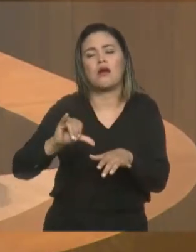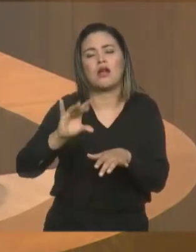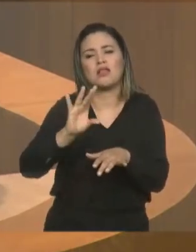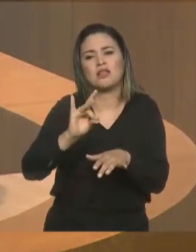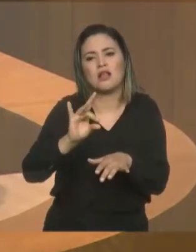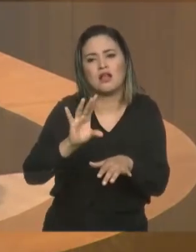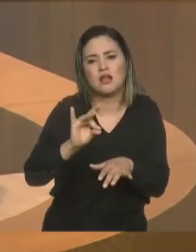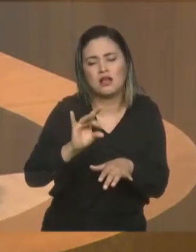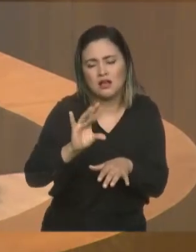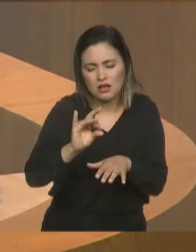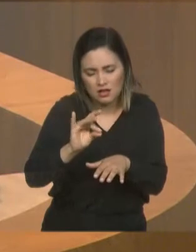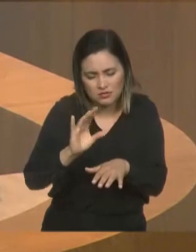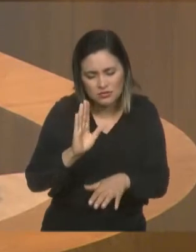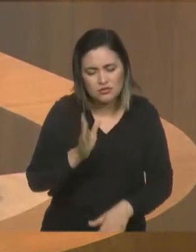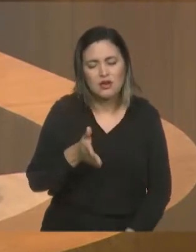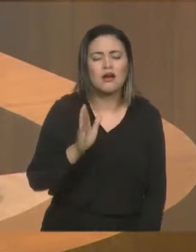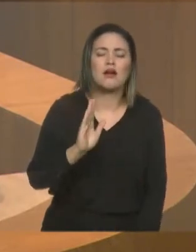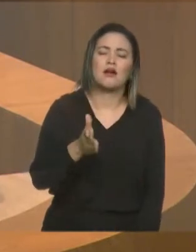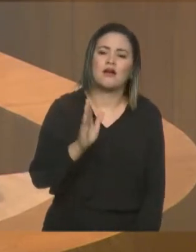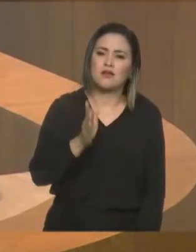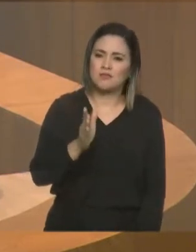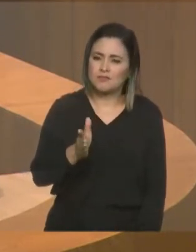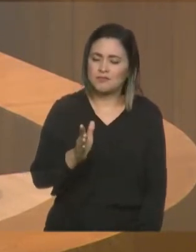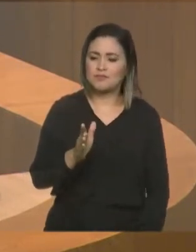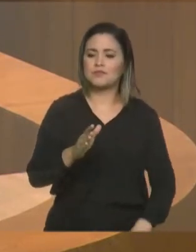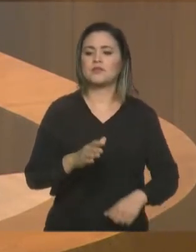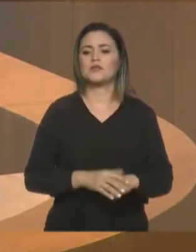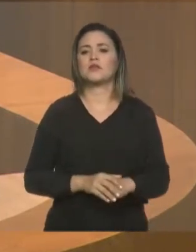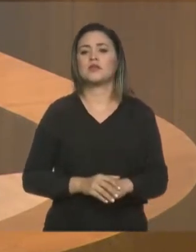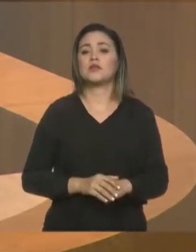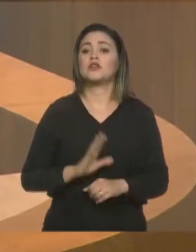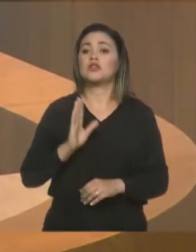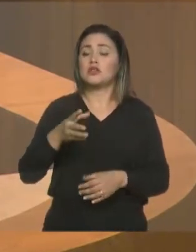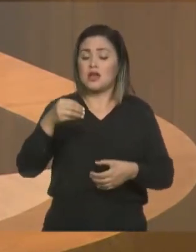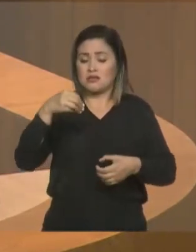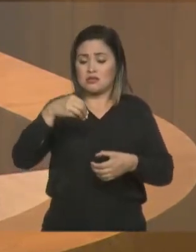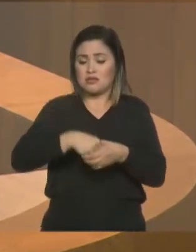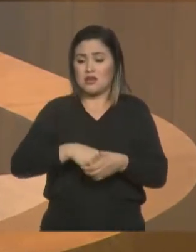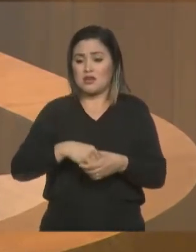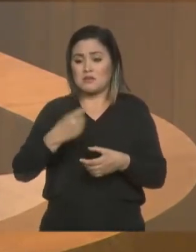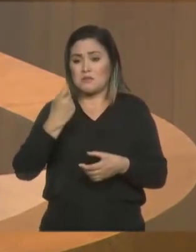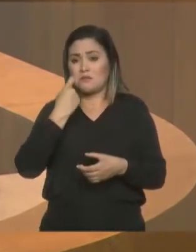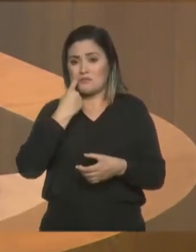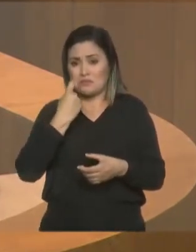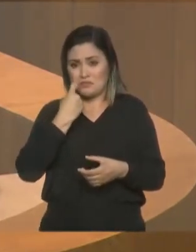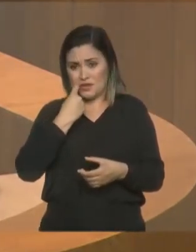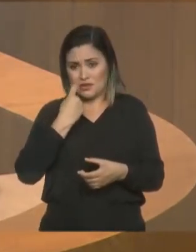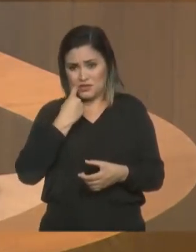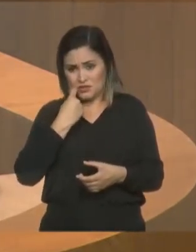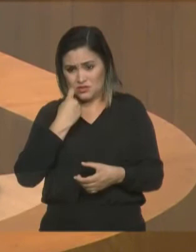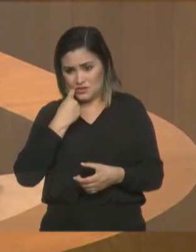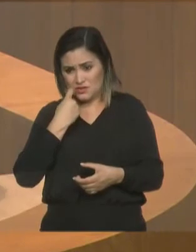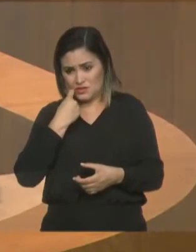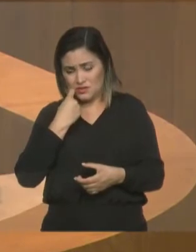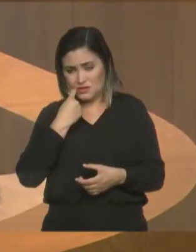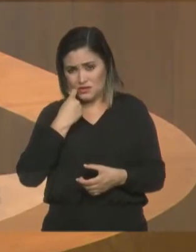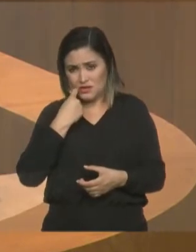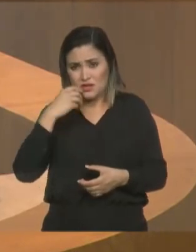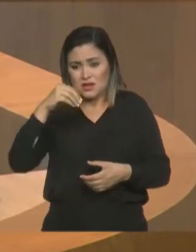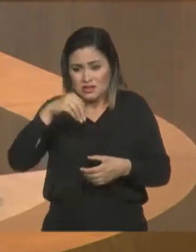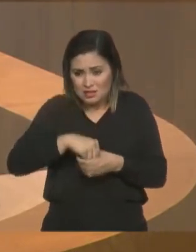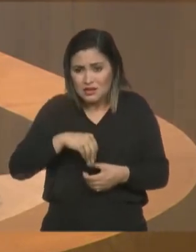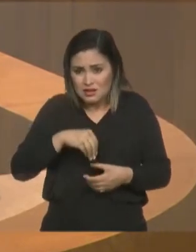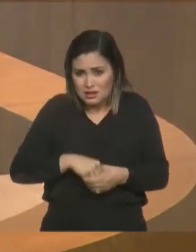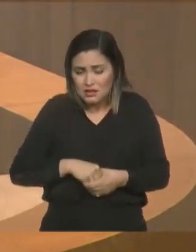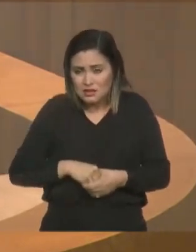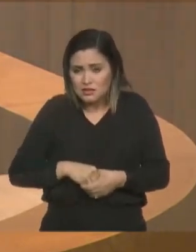Já foi, inclusive, encontrado no aparelho digestivo dos peixes e de moluscos